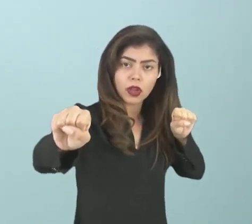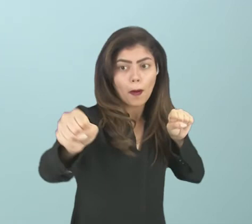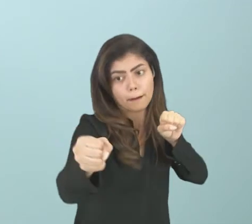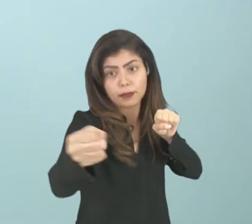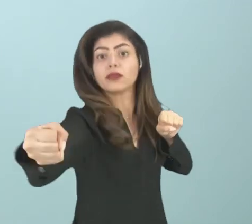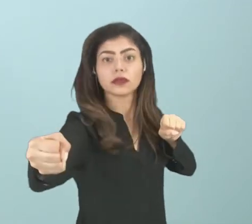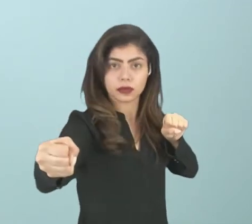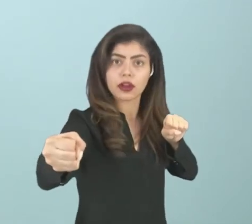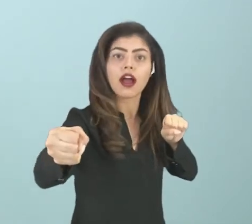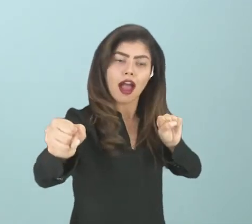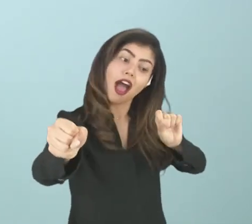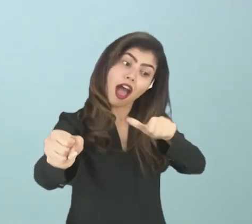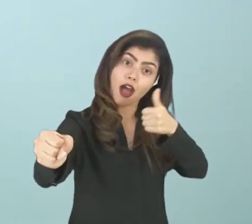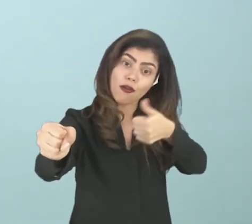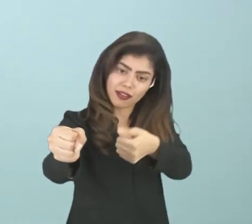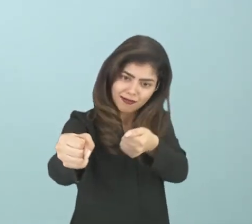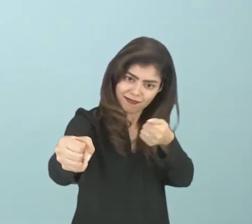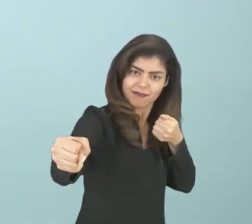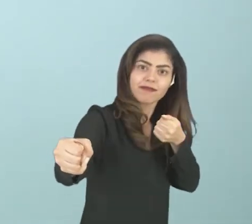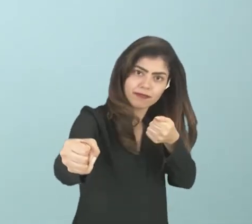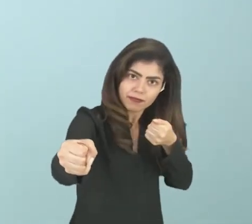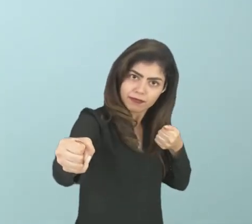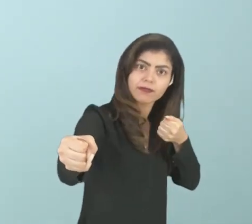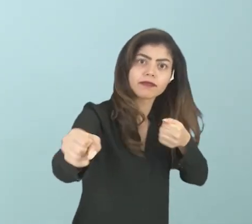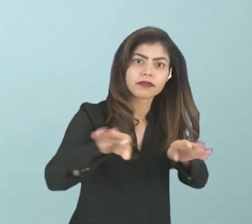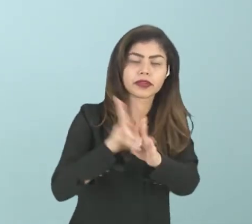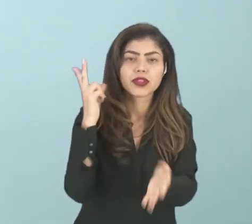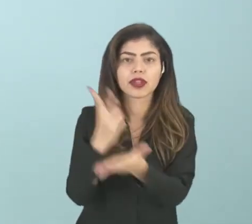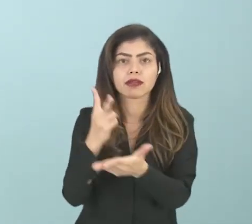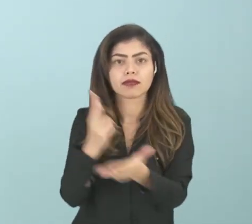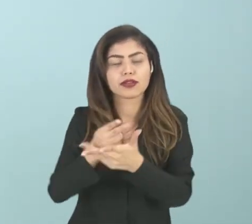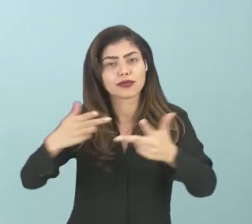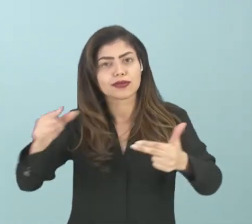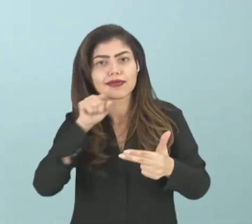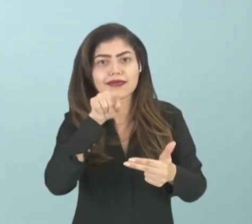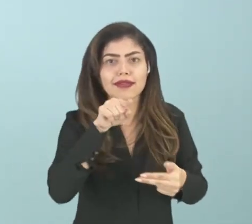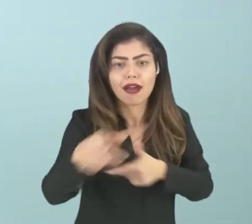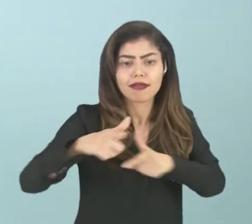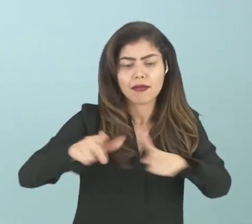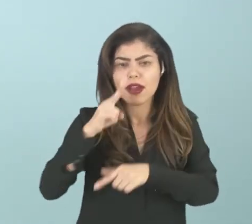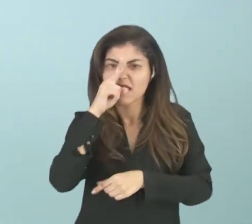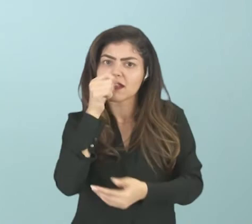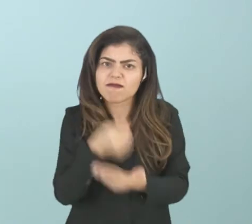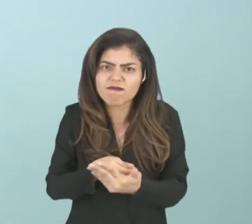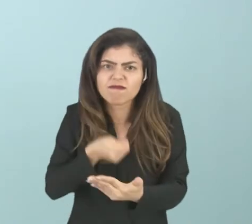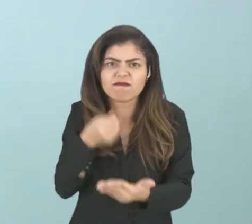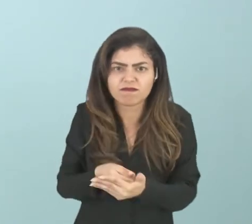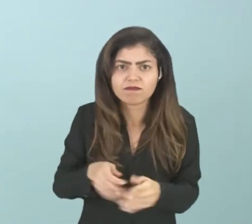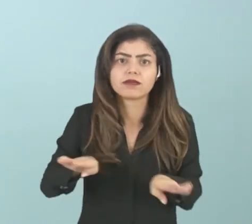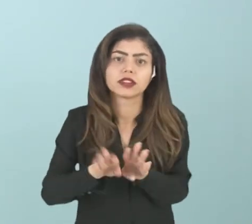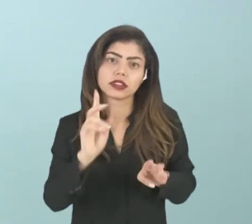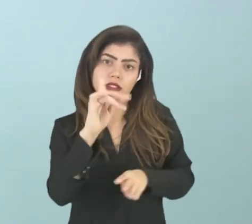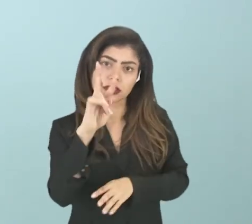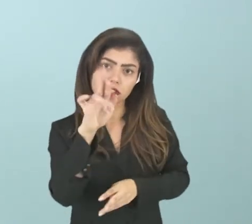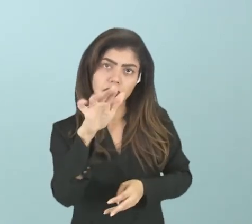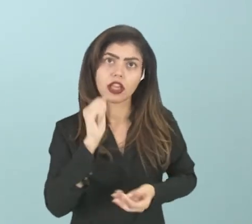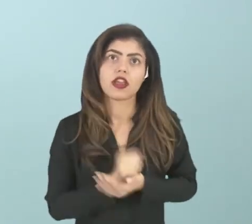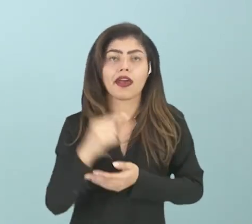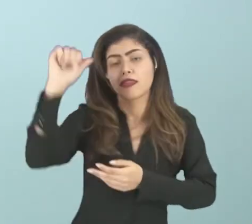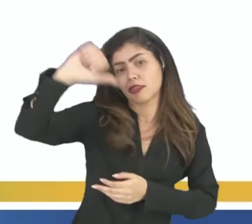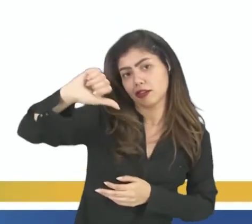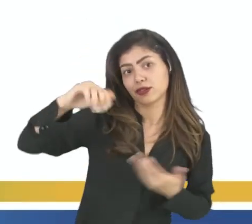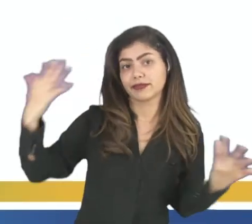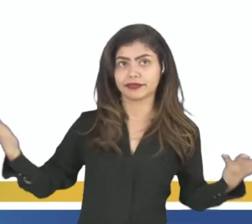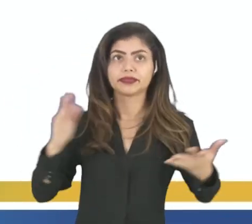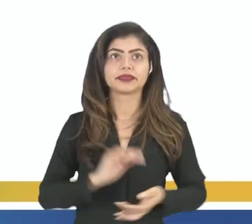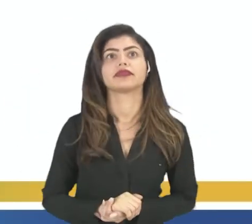lado e a força elástica agindo para o outro. Nesse caso, eu vou ter um trabalho resistente e tenho que atribuir o sinal negativo nessa situação.